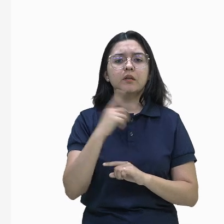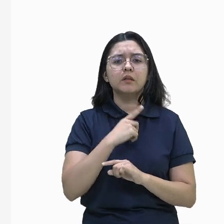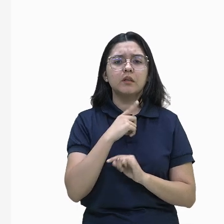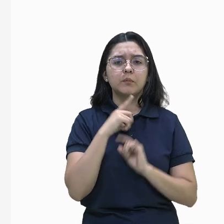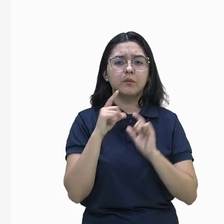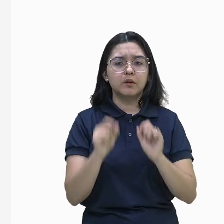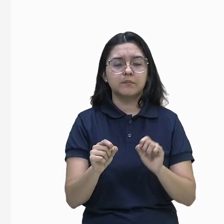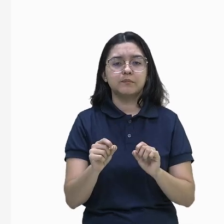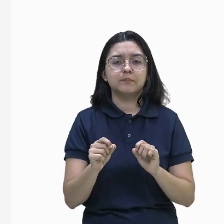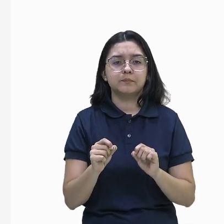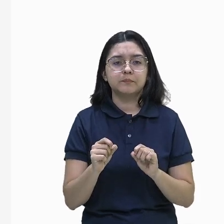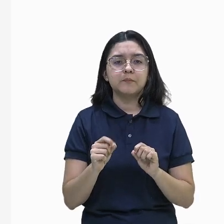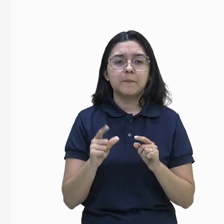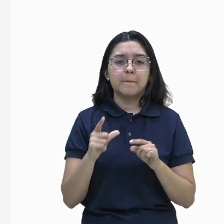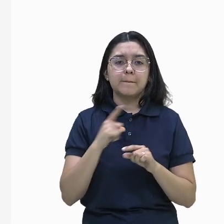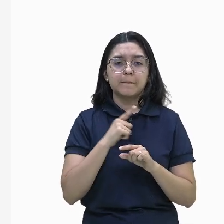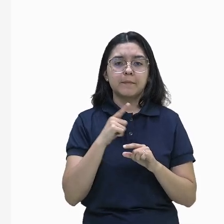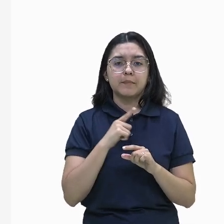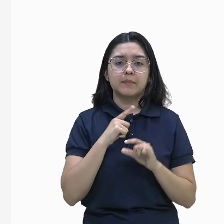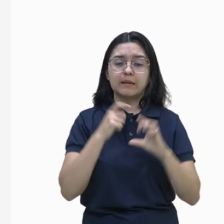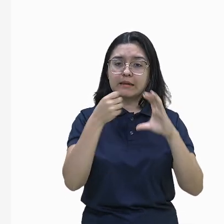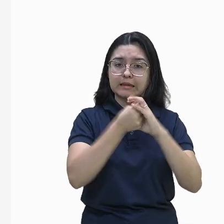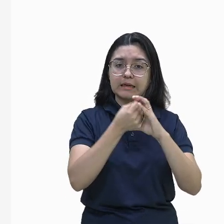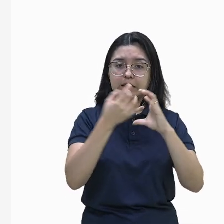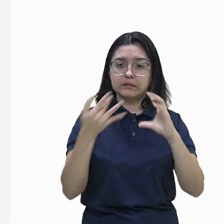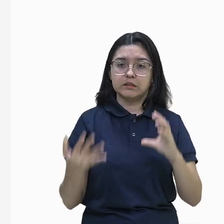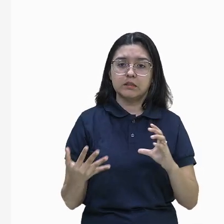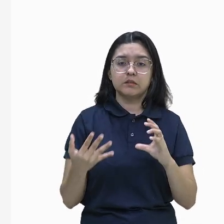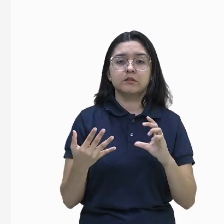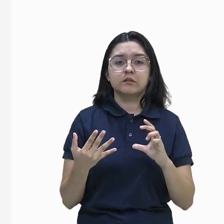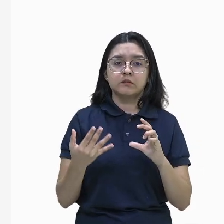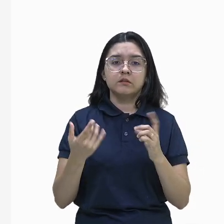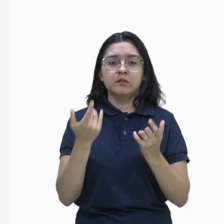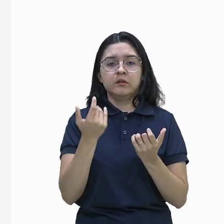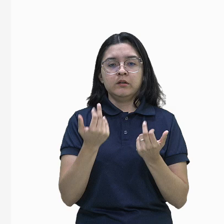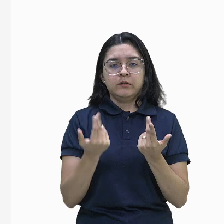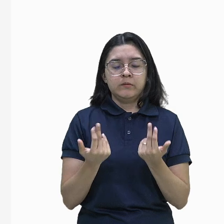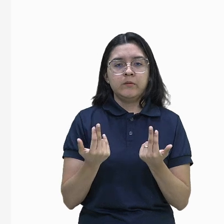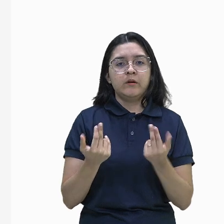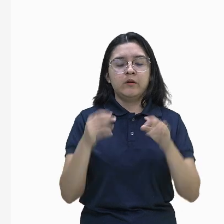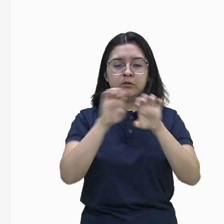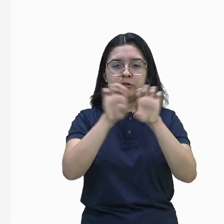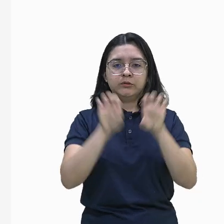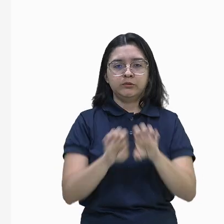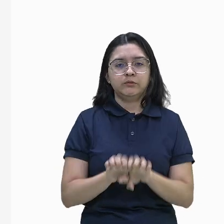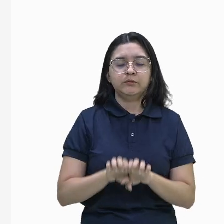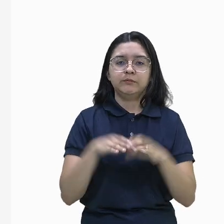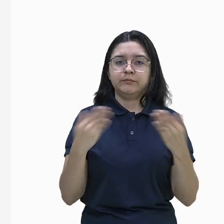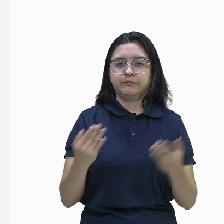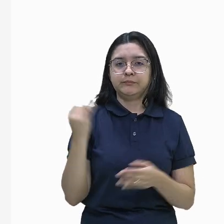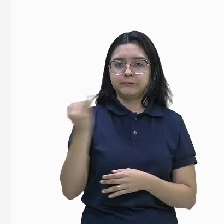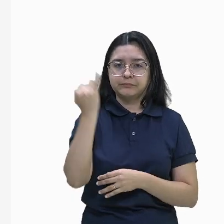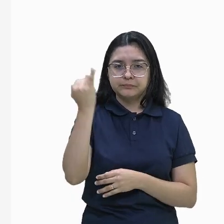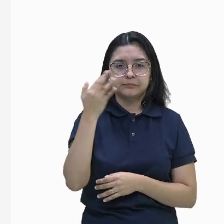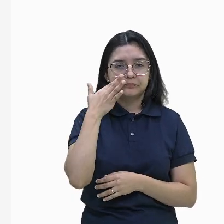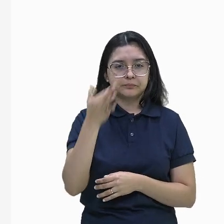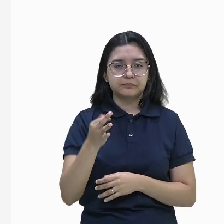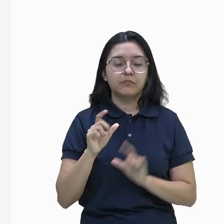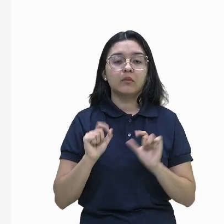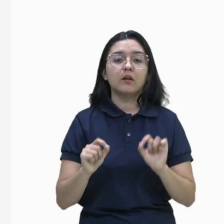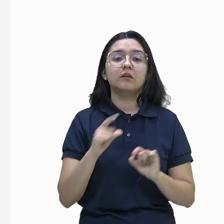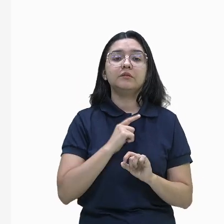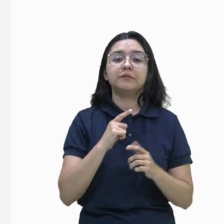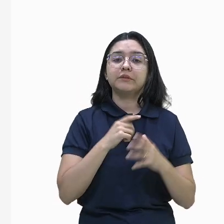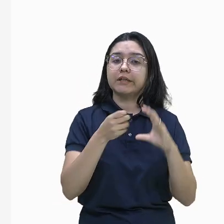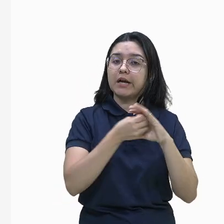possuem as mesmas características estruturais. Importantíssimo isso. Elas possuem